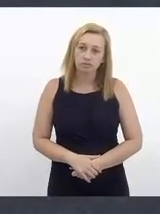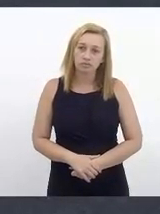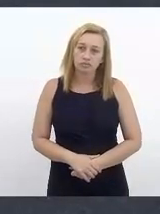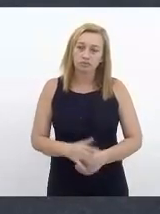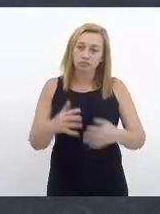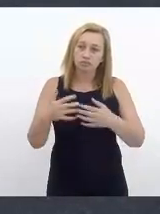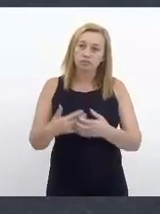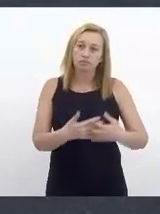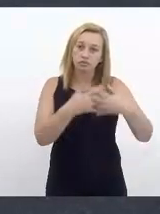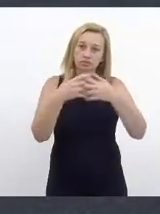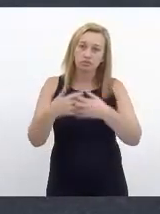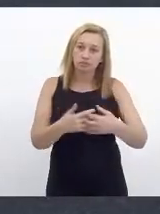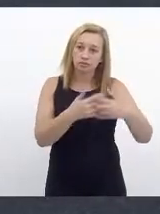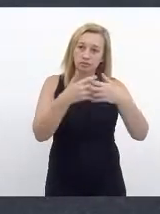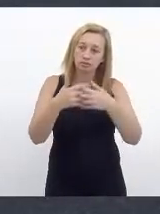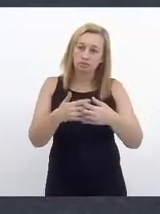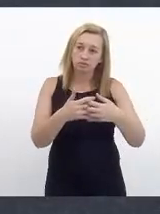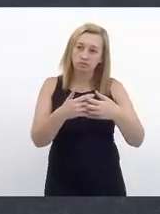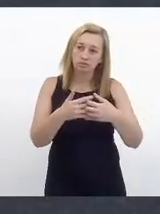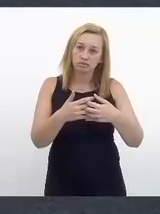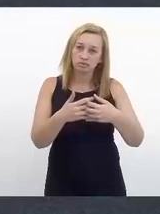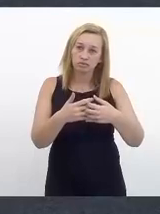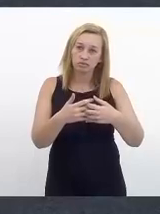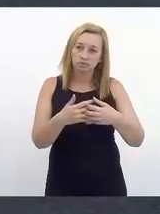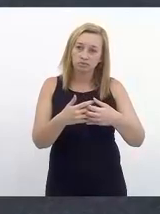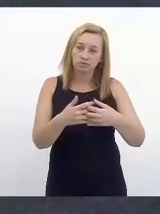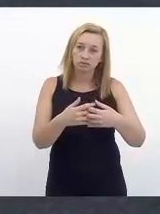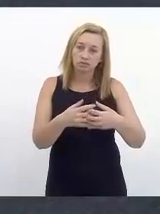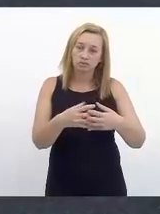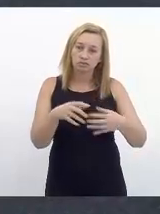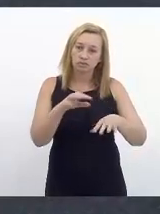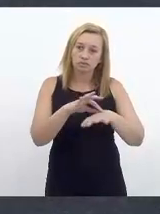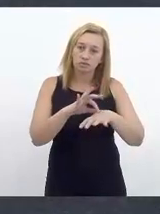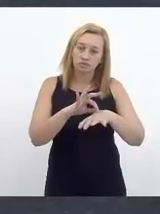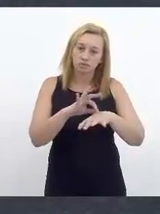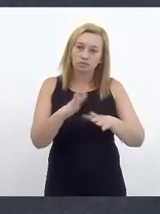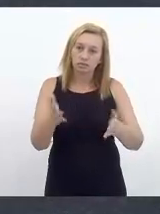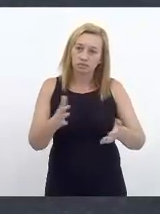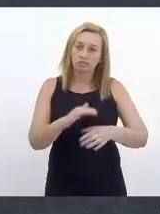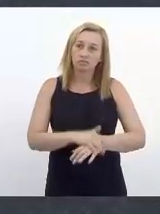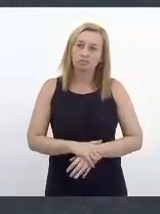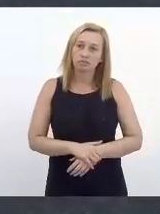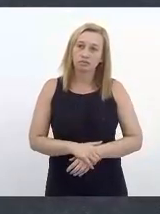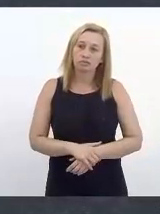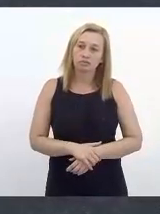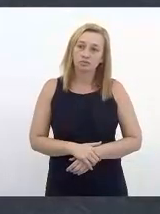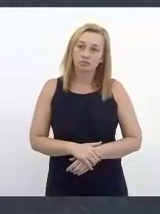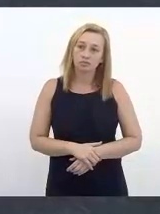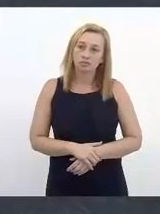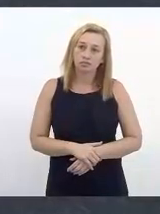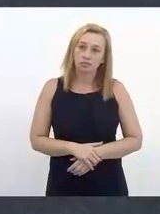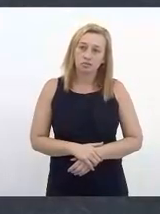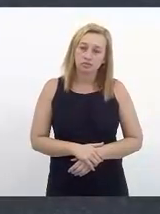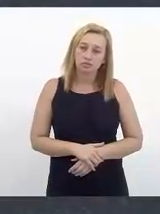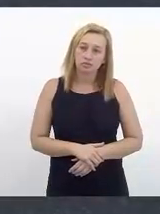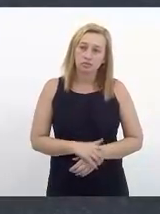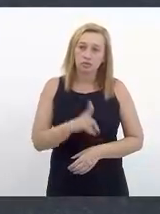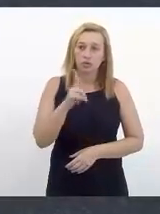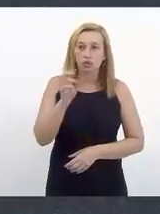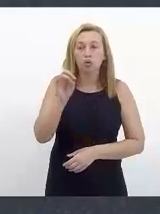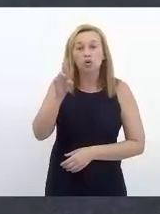caminhões frigoríficos, que há um tempo atrás levavam esses ossos, a gordura,